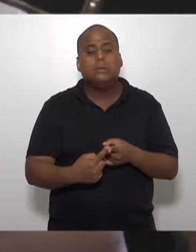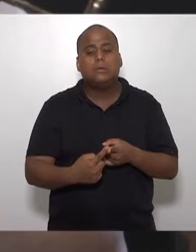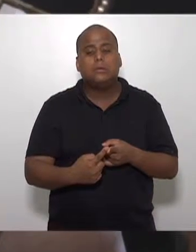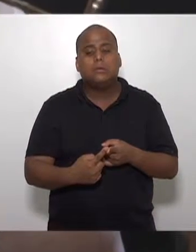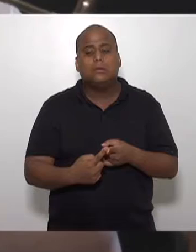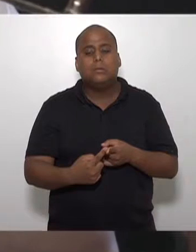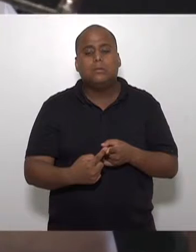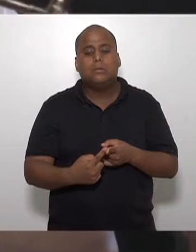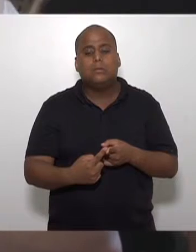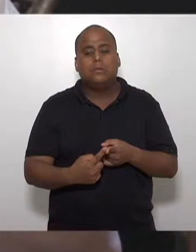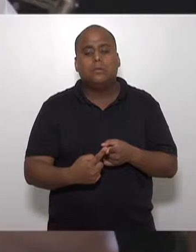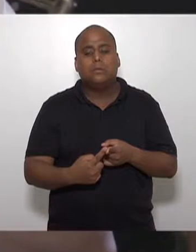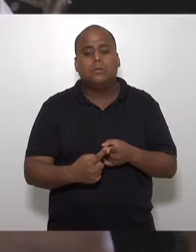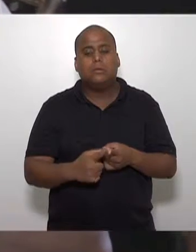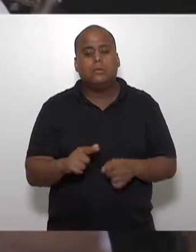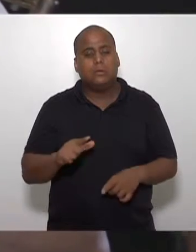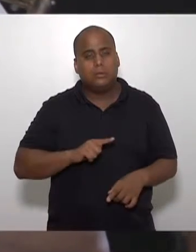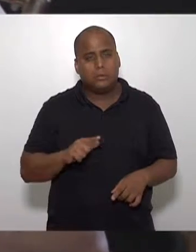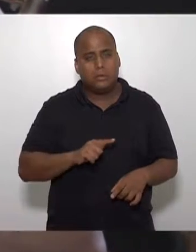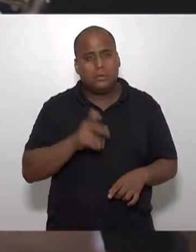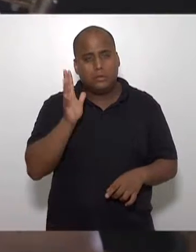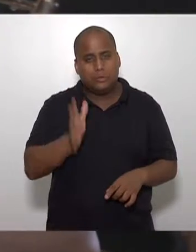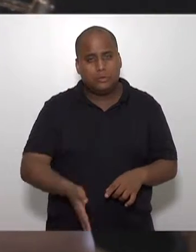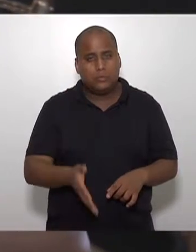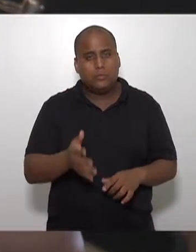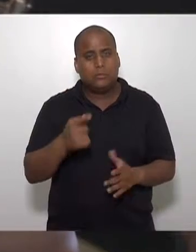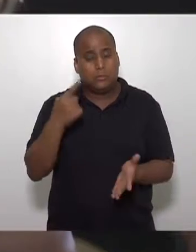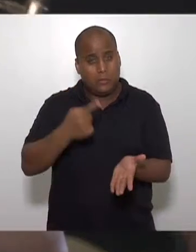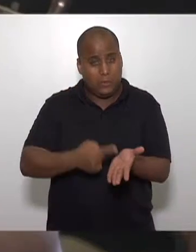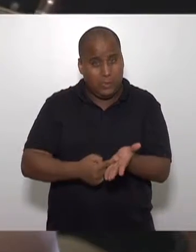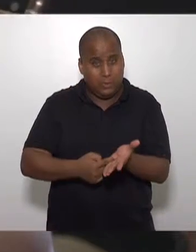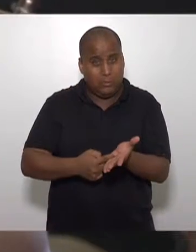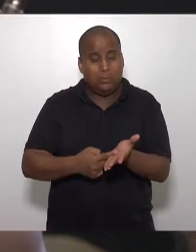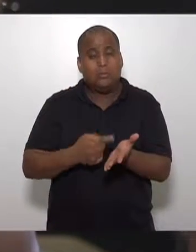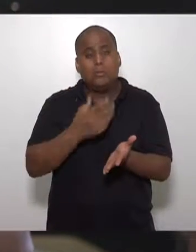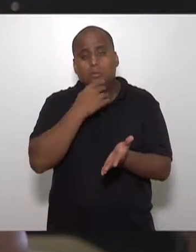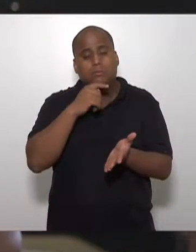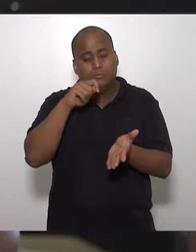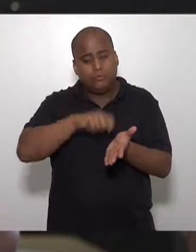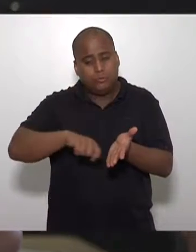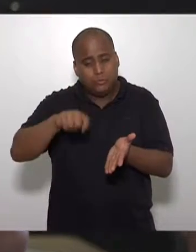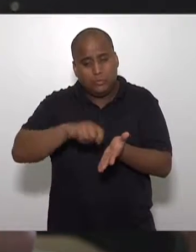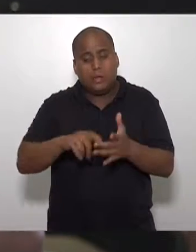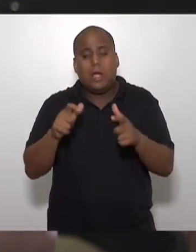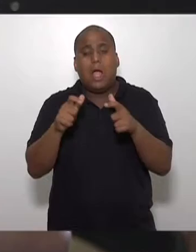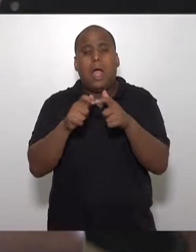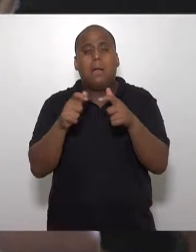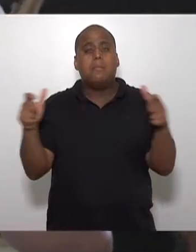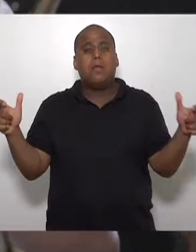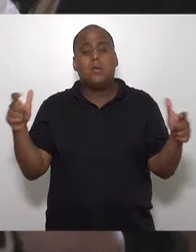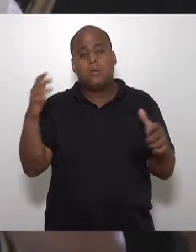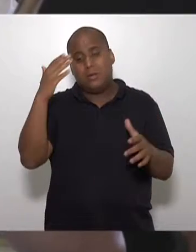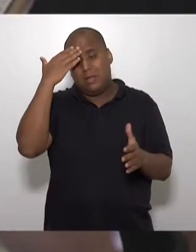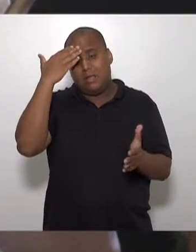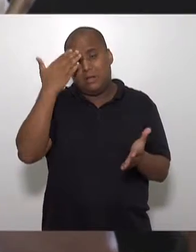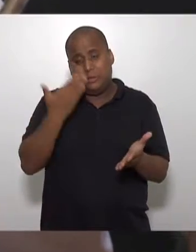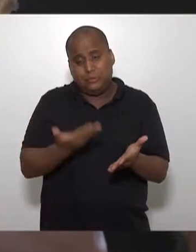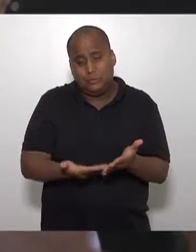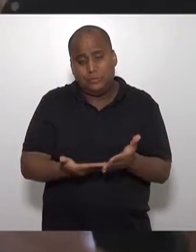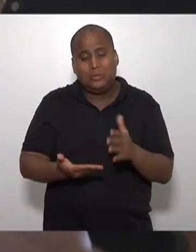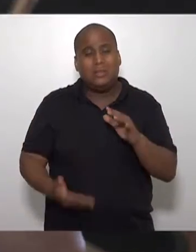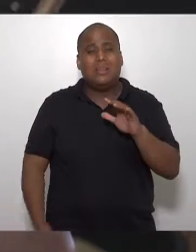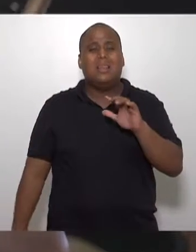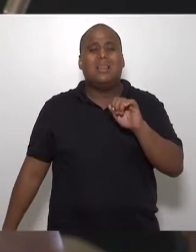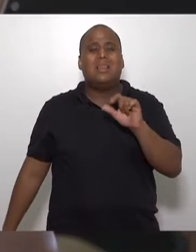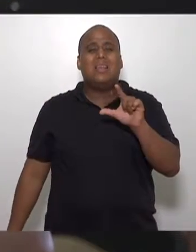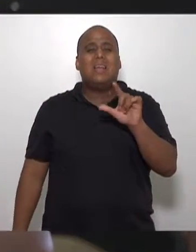melhor no tratado de orquestração que ele escreveu que fez com que as pessoas acreditassem que o trombone